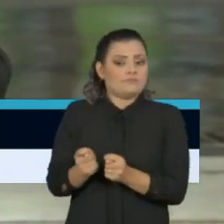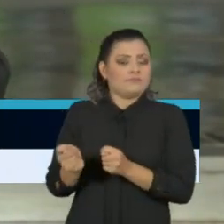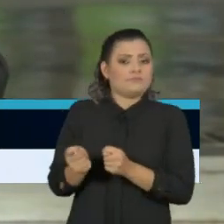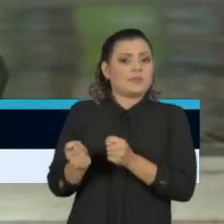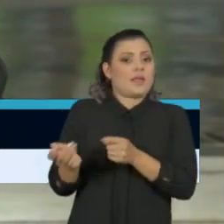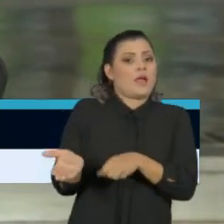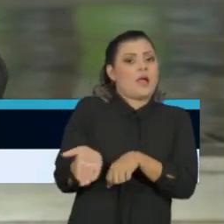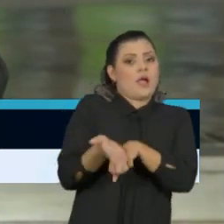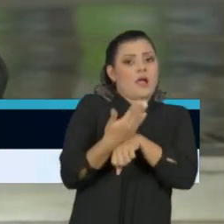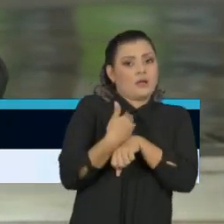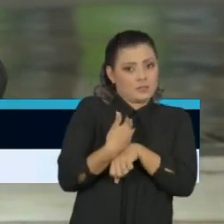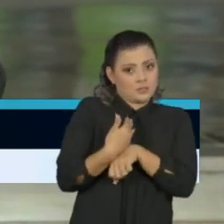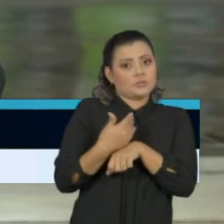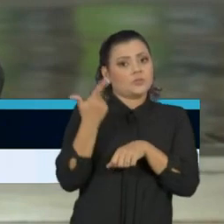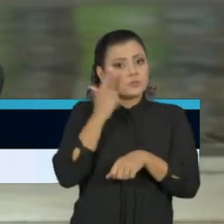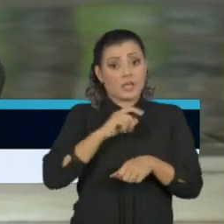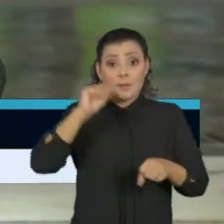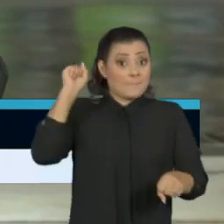compulsório, tipo um lockdown.